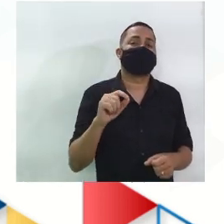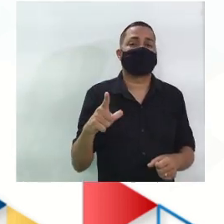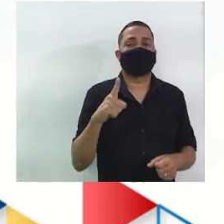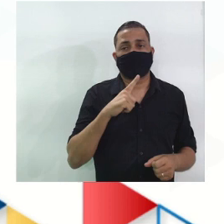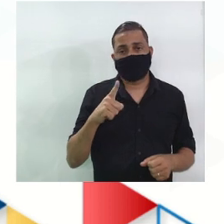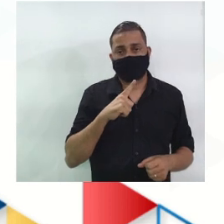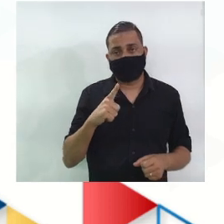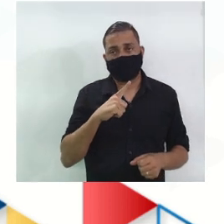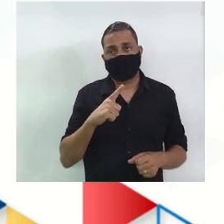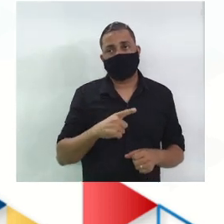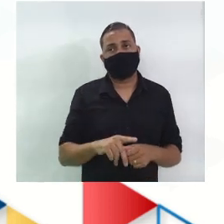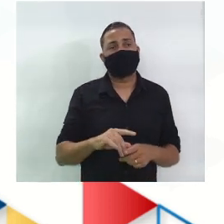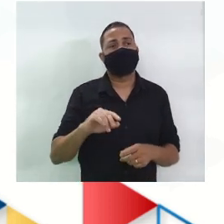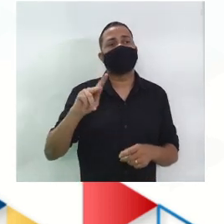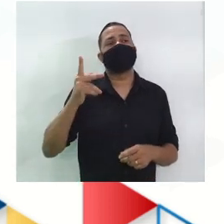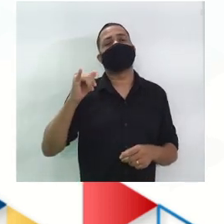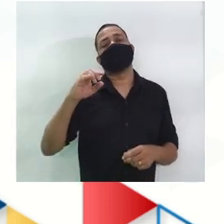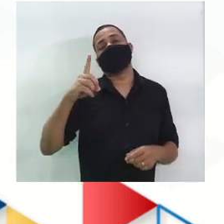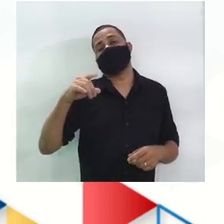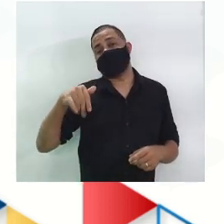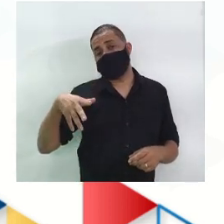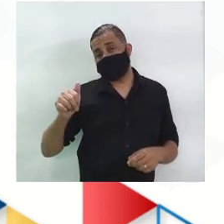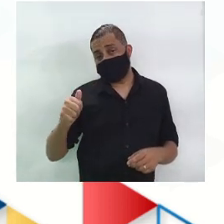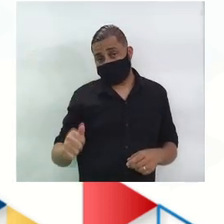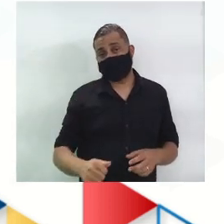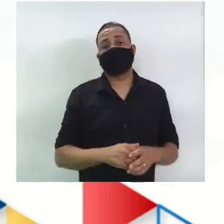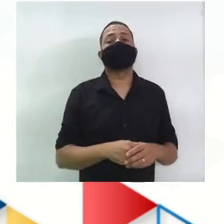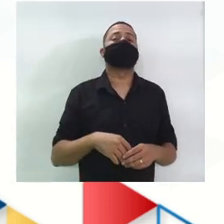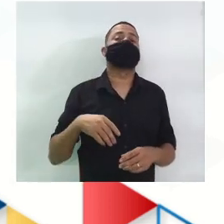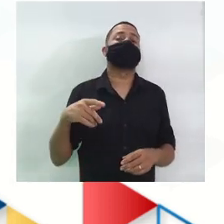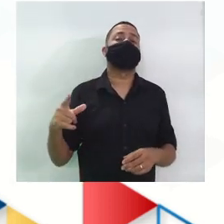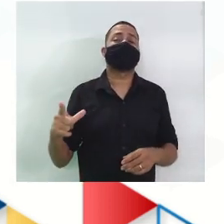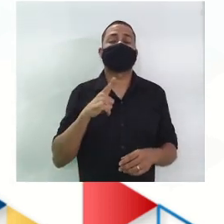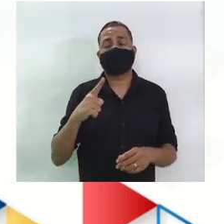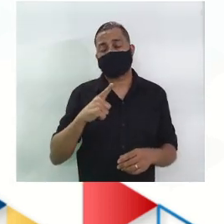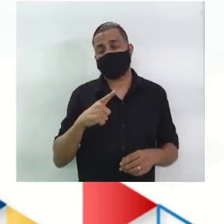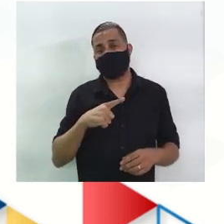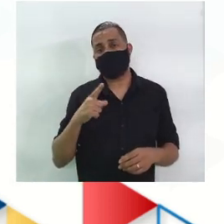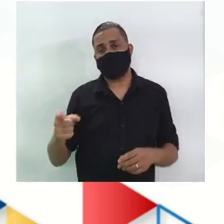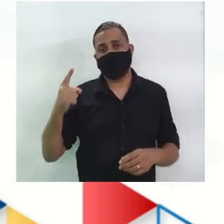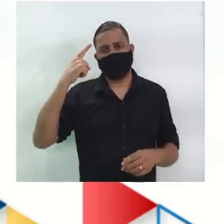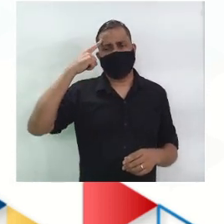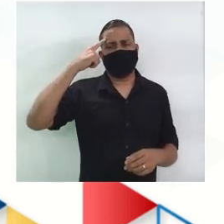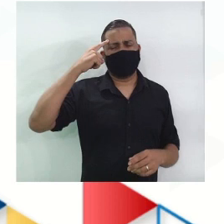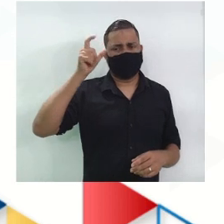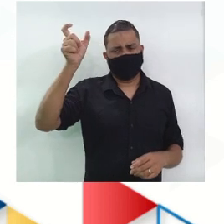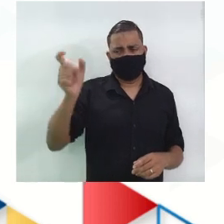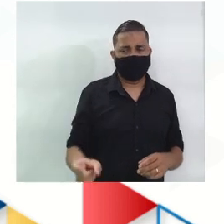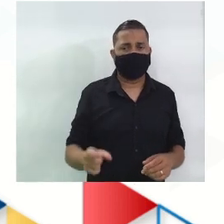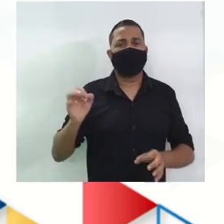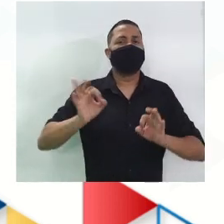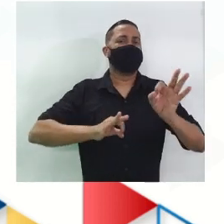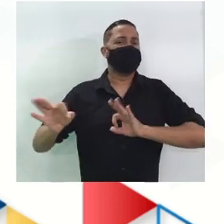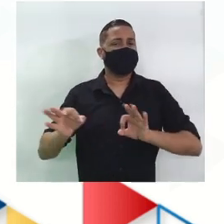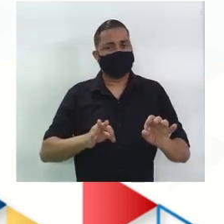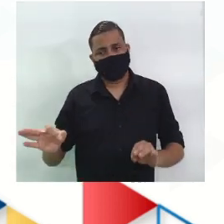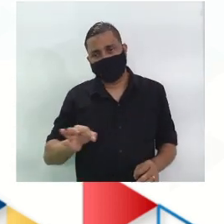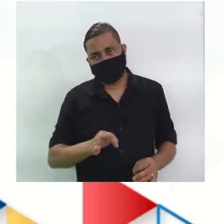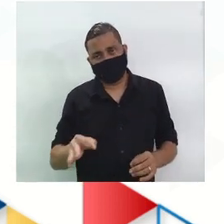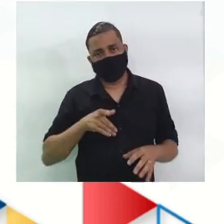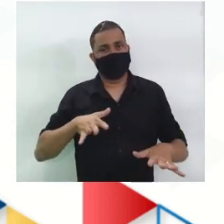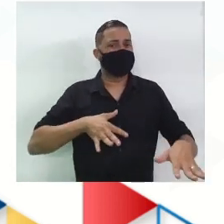temos Hidrayananda. Hidrayananda, esse pensador, justamente organizou que